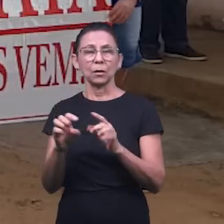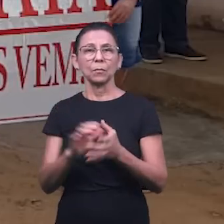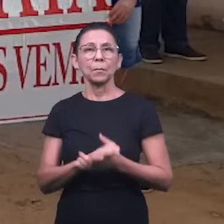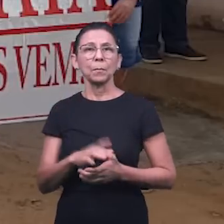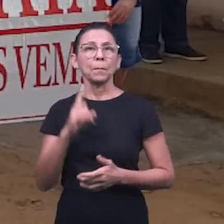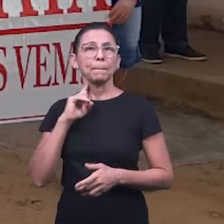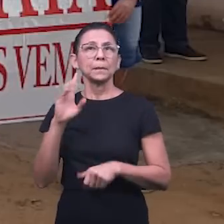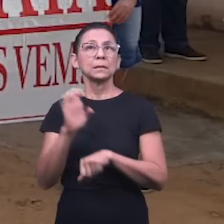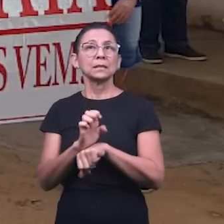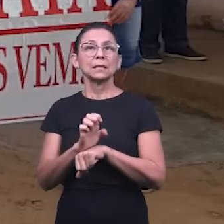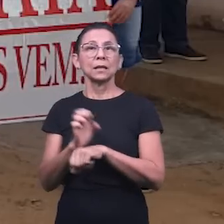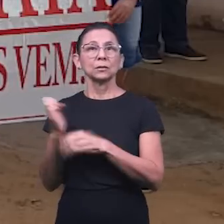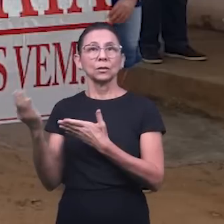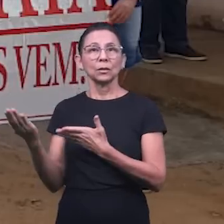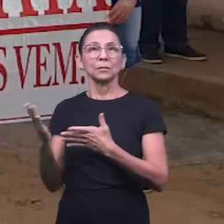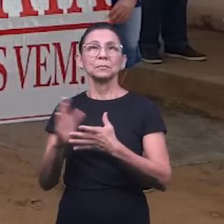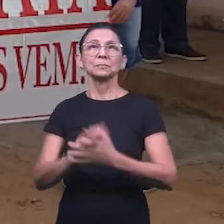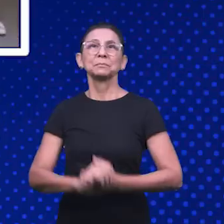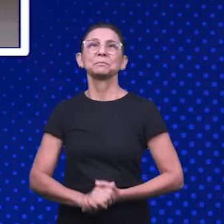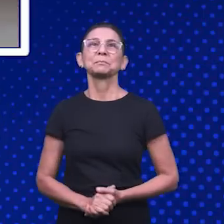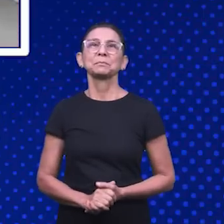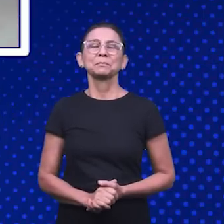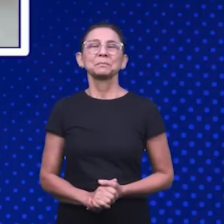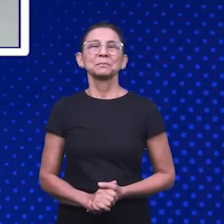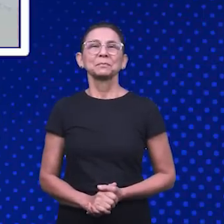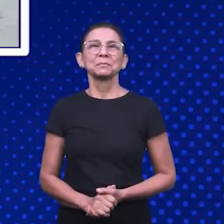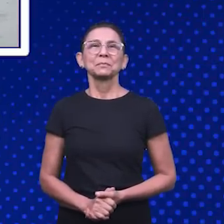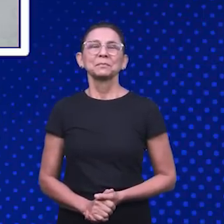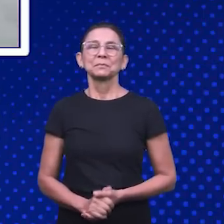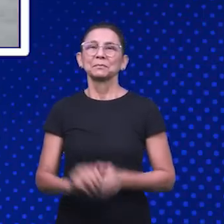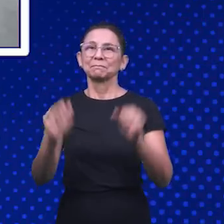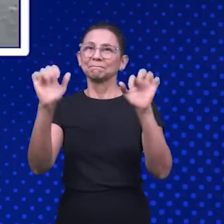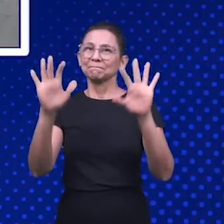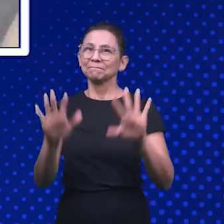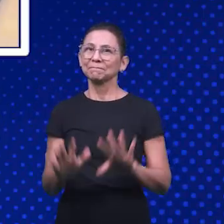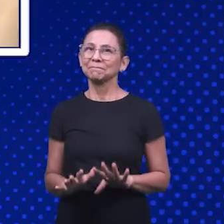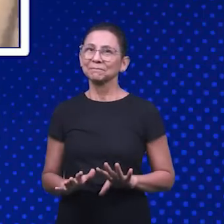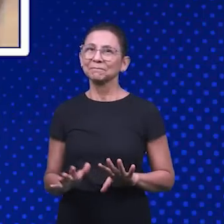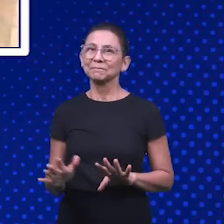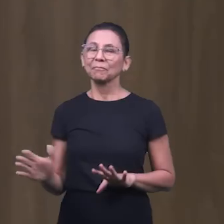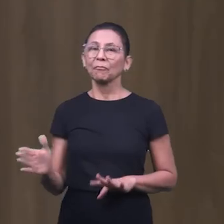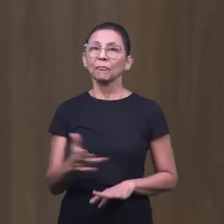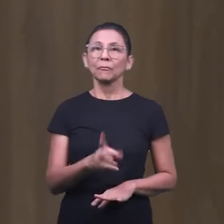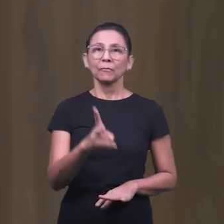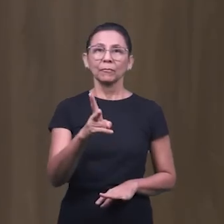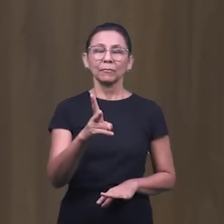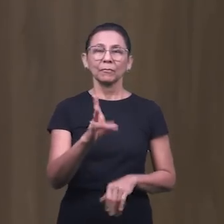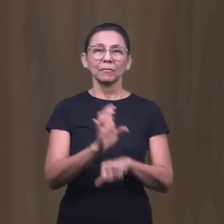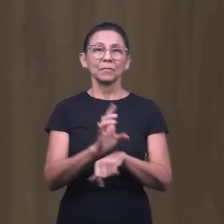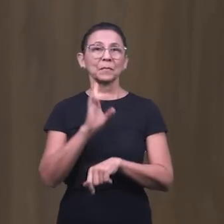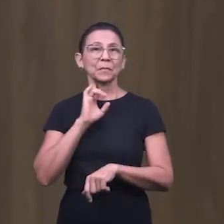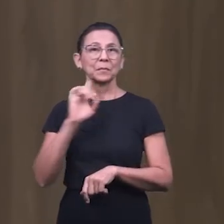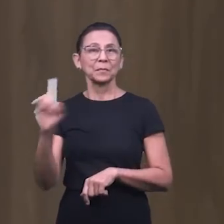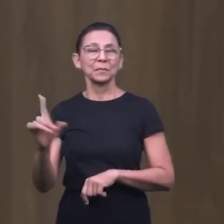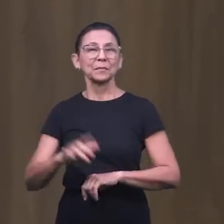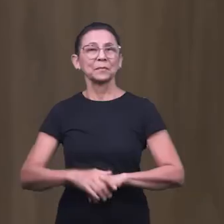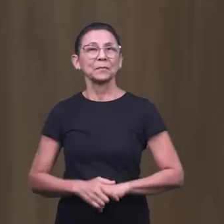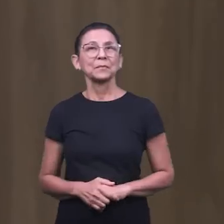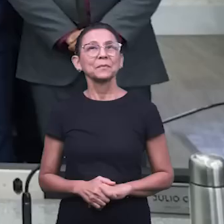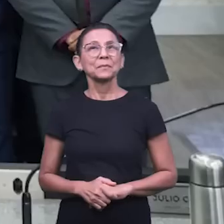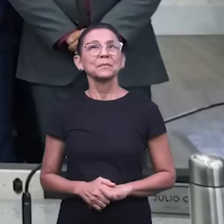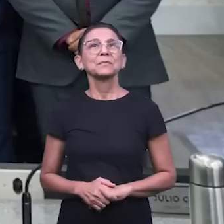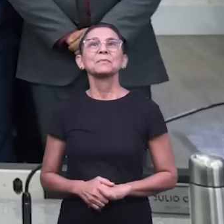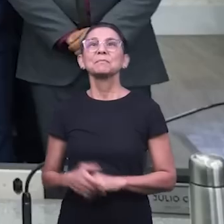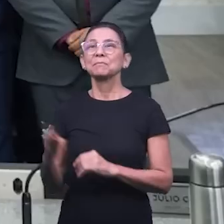Gerais. Essa atividade aconteceu no município de Tomé e em Januária. Uma bênção. Ainda em Minas Gerais, a igreja de